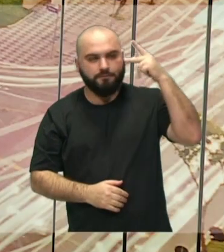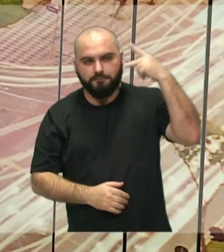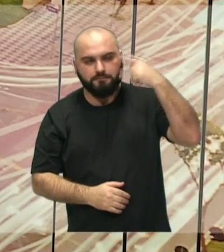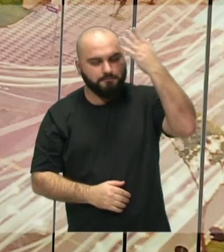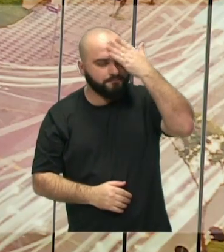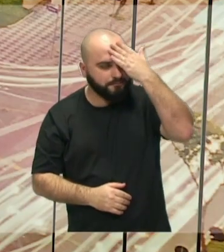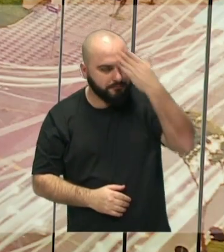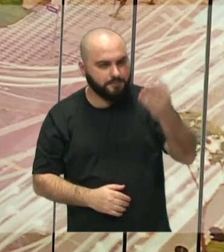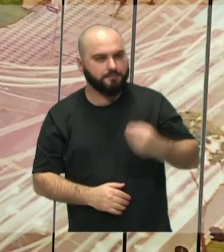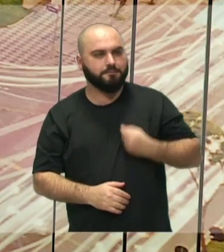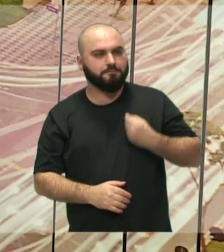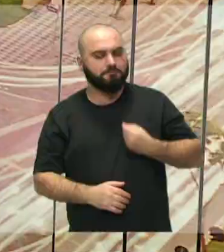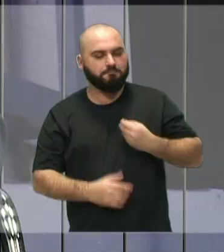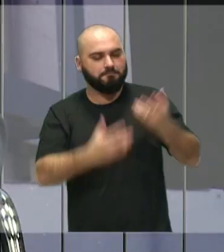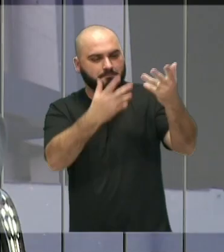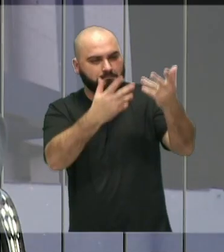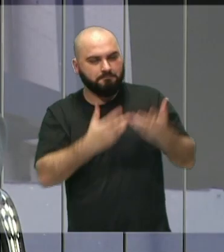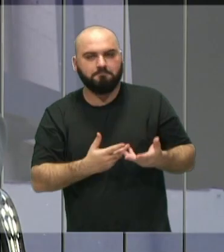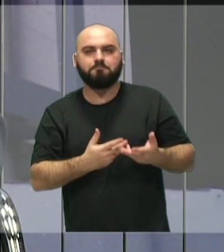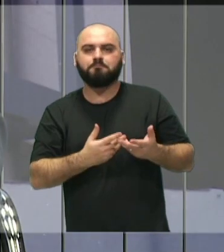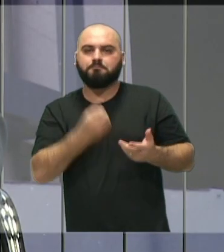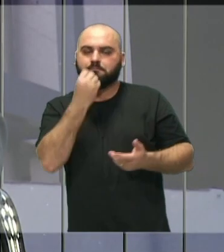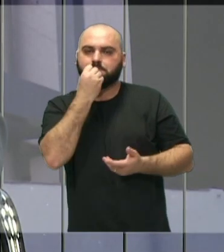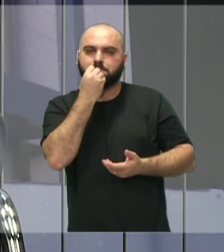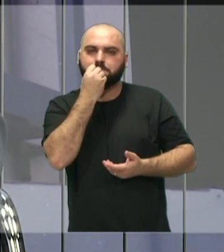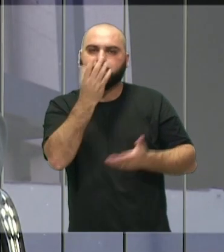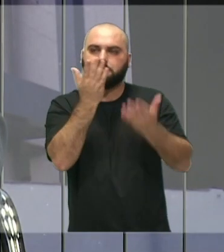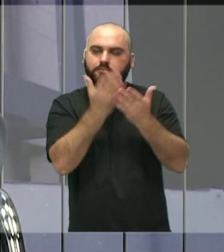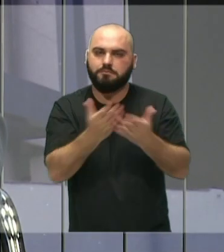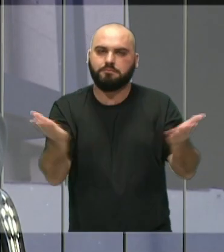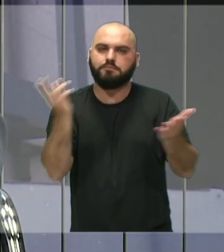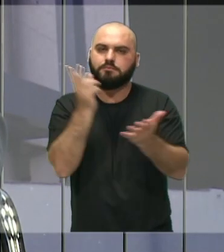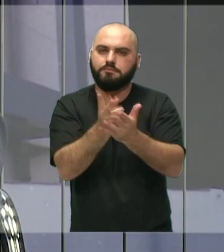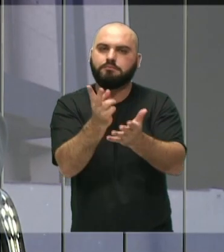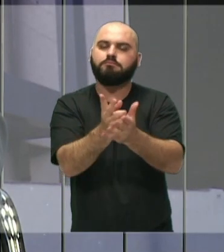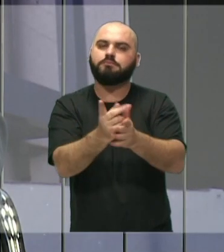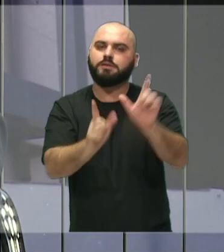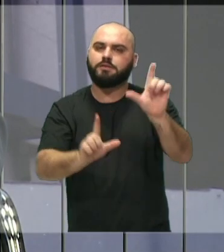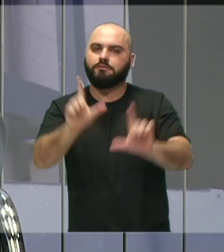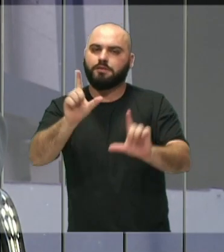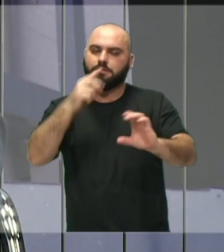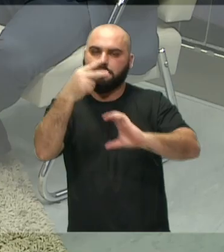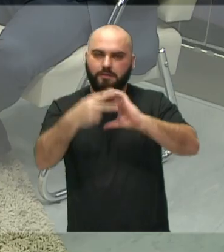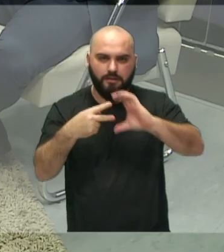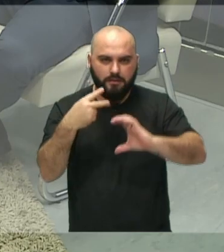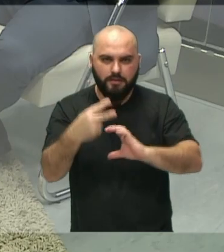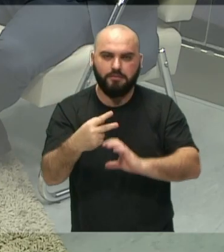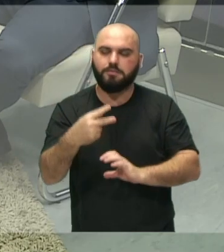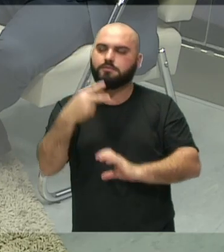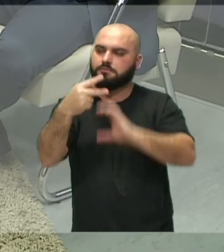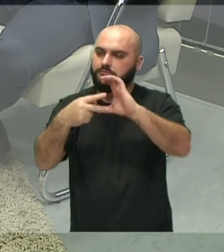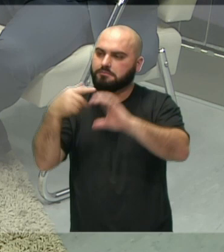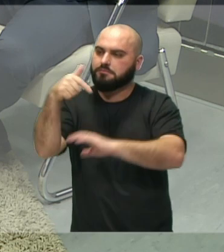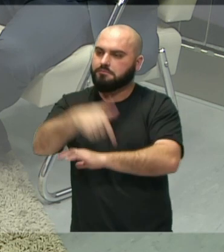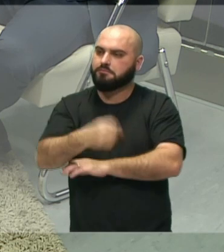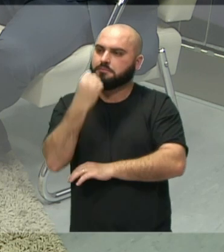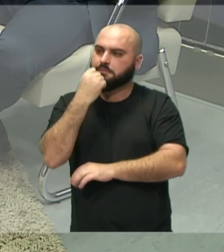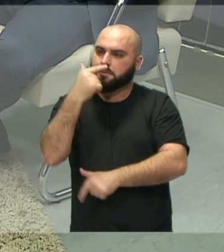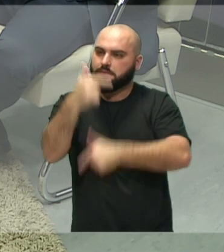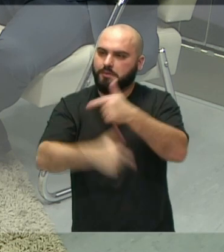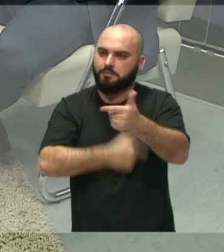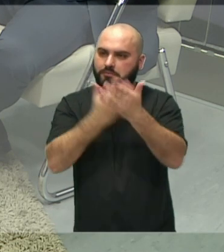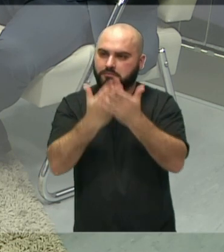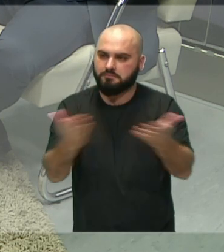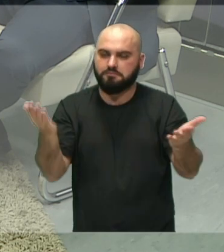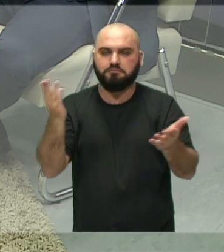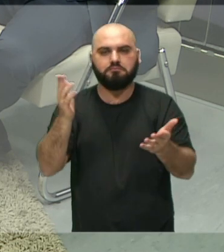participar do programa, seja sempre bem-vindo à TV Câmara, à Câmara de Vereadores, e desejamos um excelente trabalho para o senhor, seja